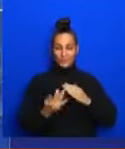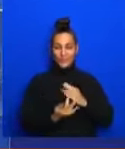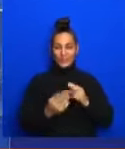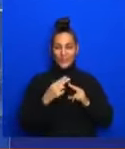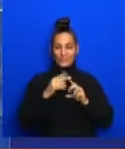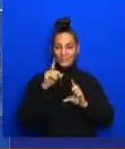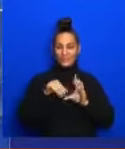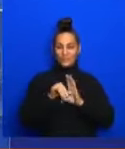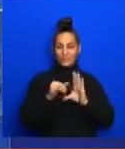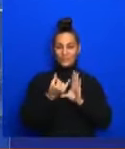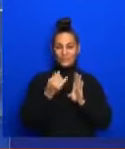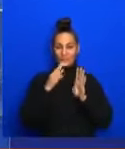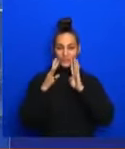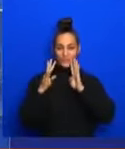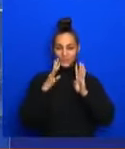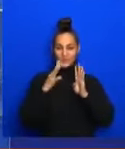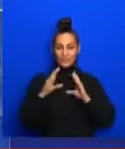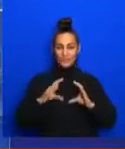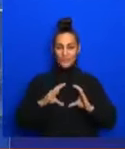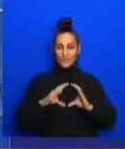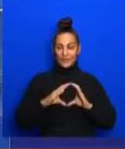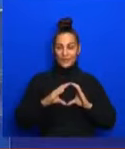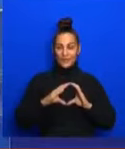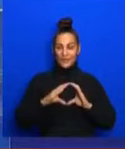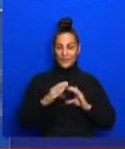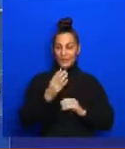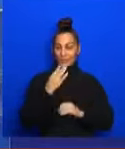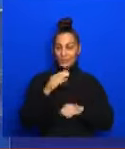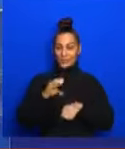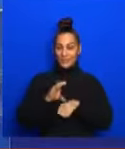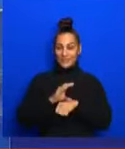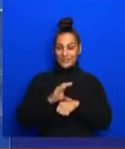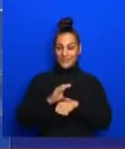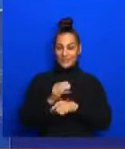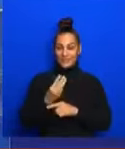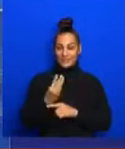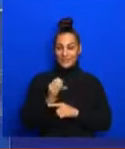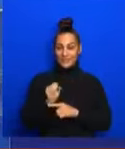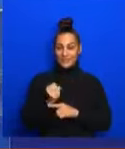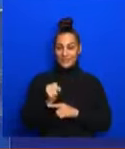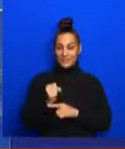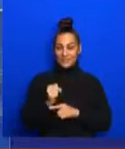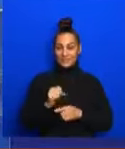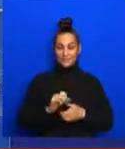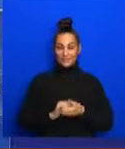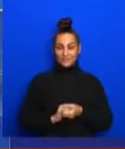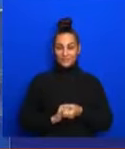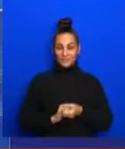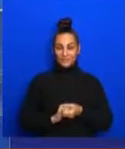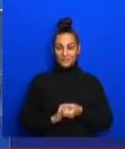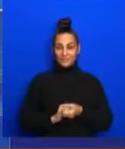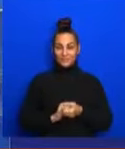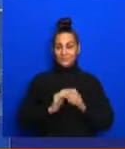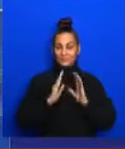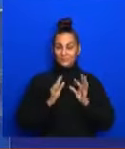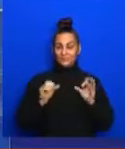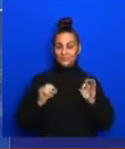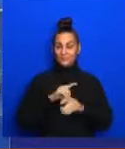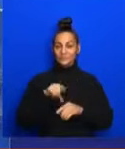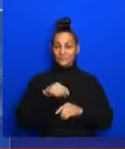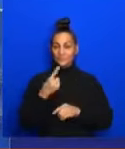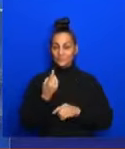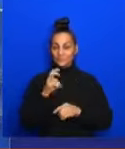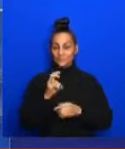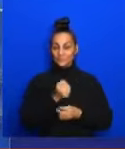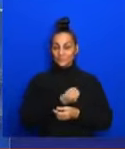perfis da Caixa e da Rede TV no YouTube e no Facebook. Bola cinza 38. Cinza número 38. Já foram sorteados